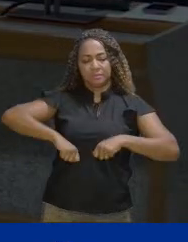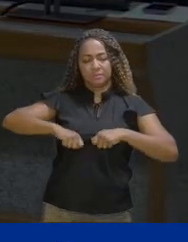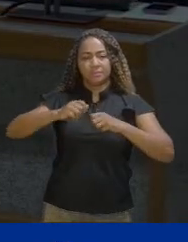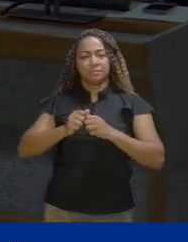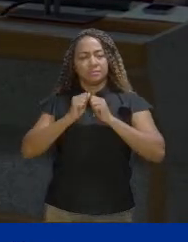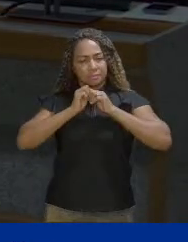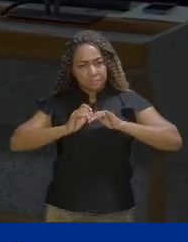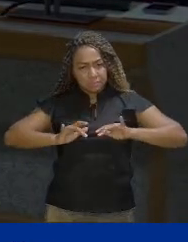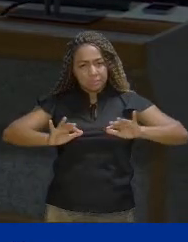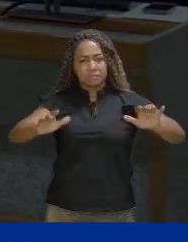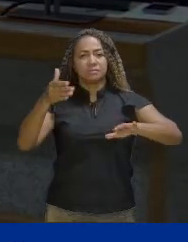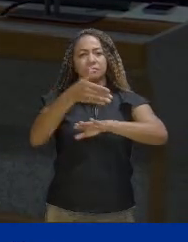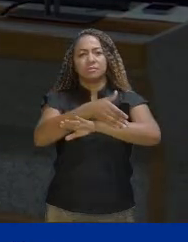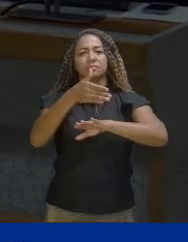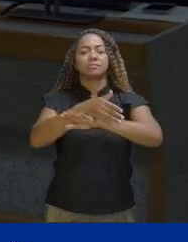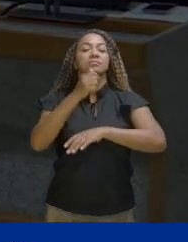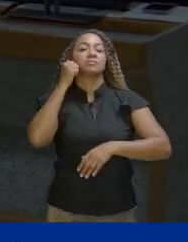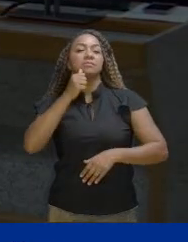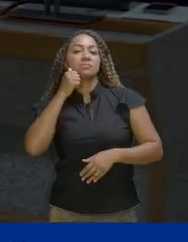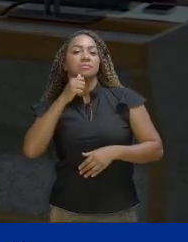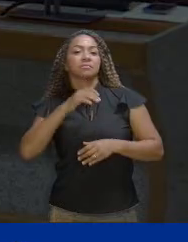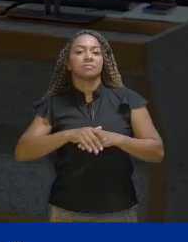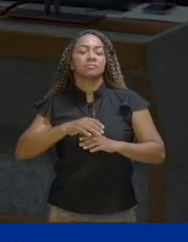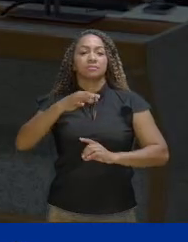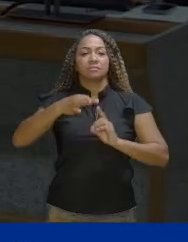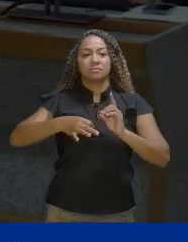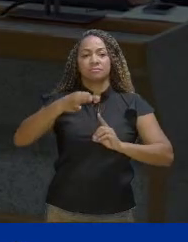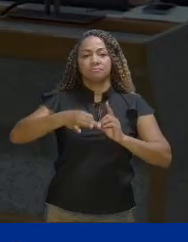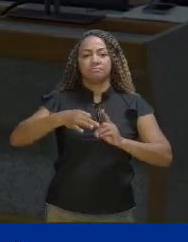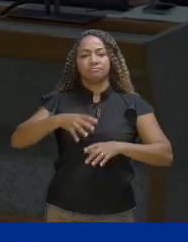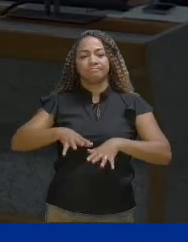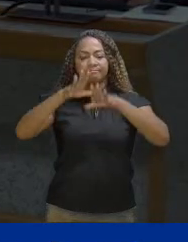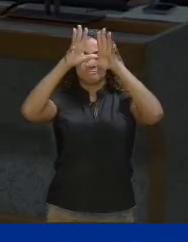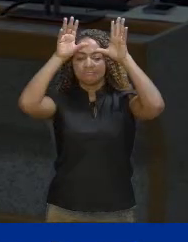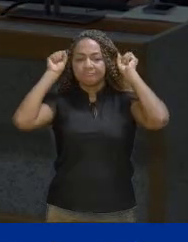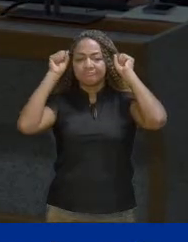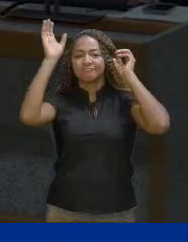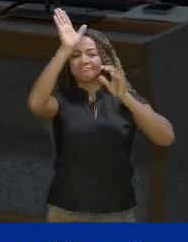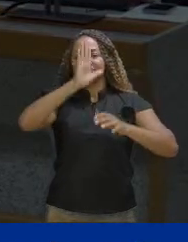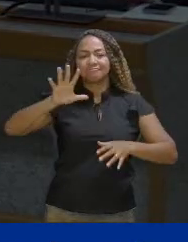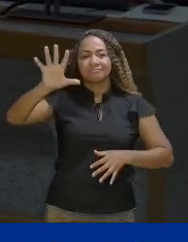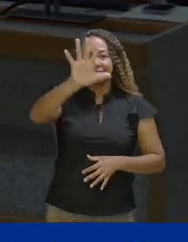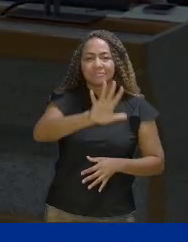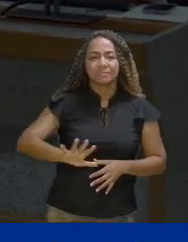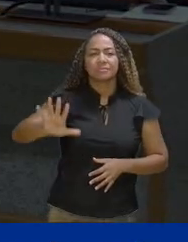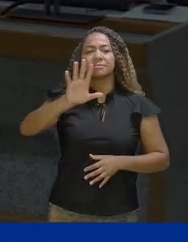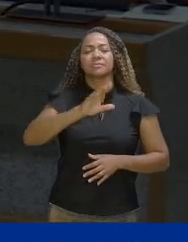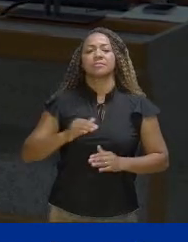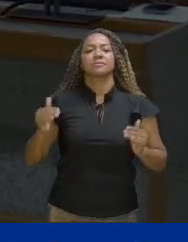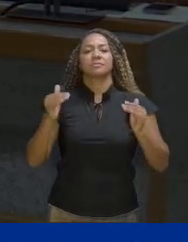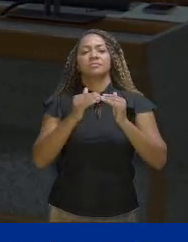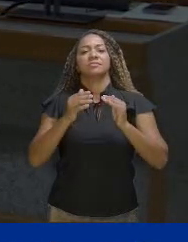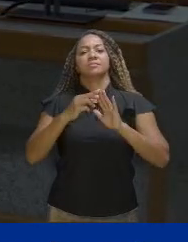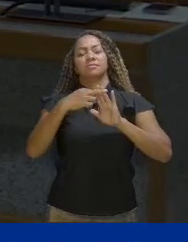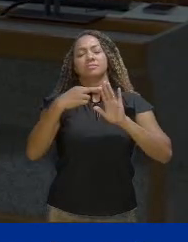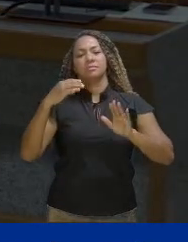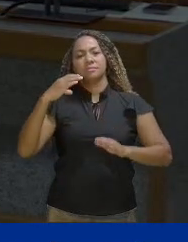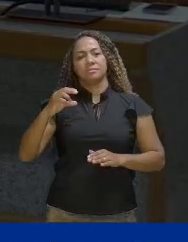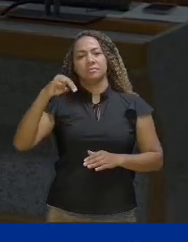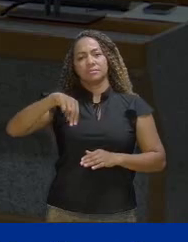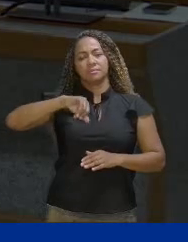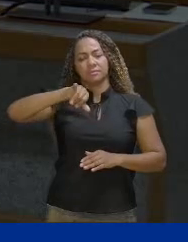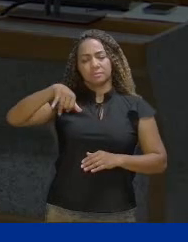o juiz ampliação da Felipe participação das Andro, mulheres nos a tribunais juíza brasileiros, Keila conforme Cristine disposto e na o resolução juiz do Conselho Galiano Nacional C. de Justiça